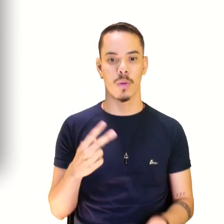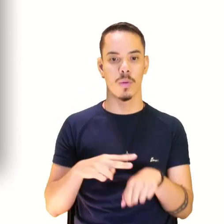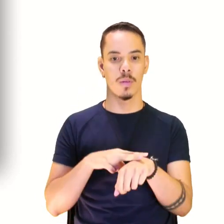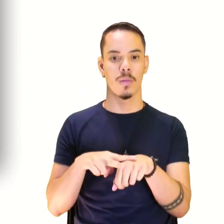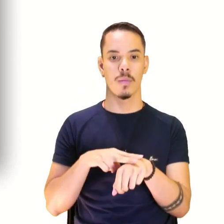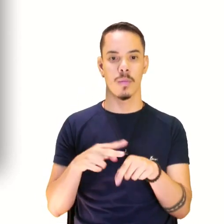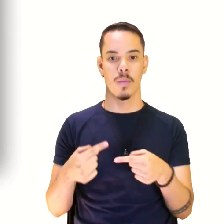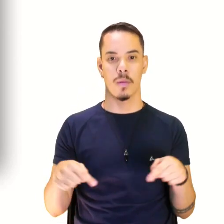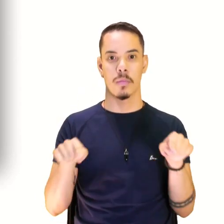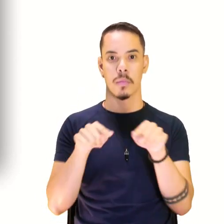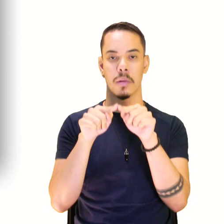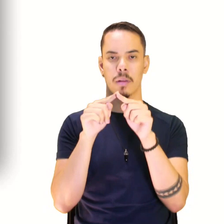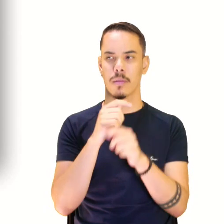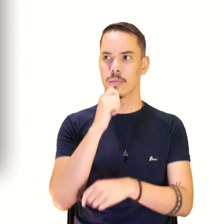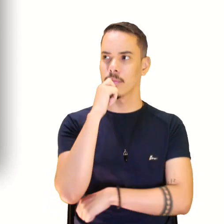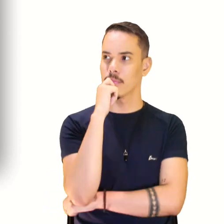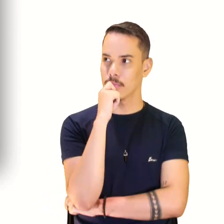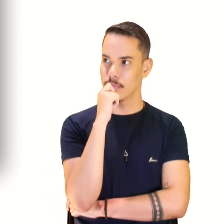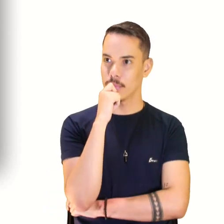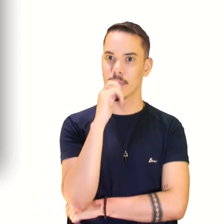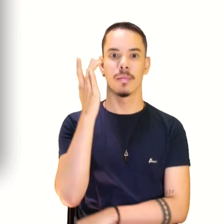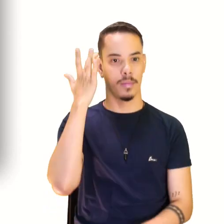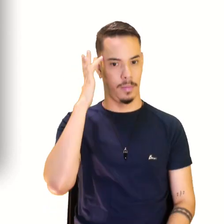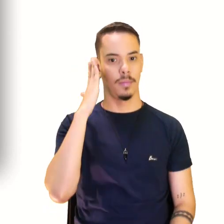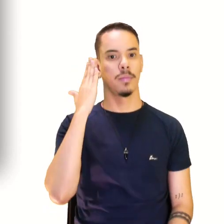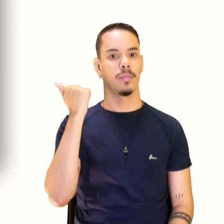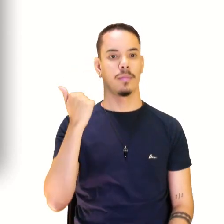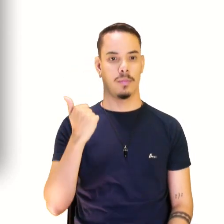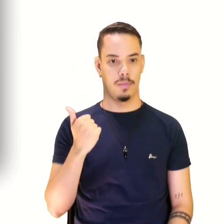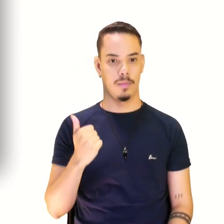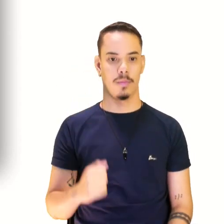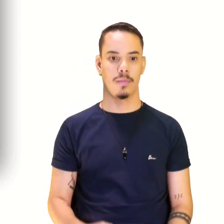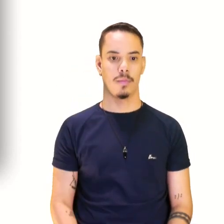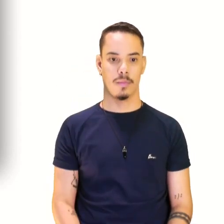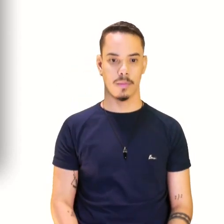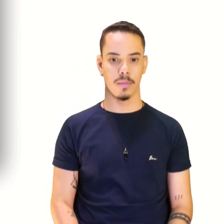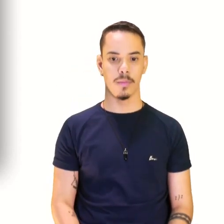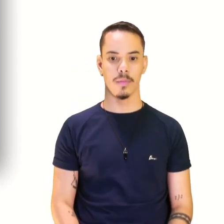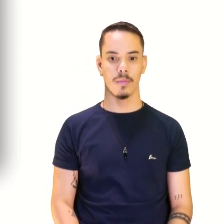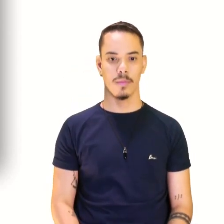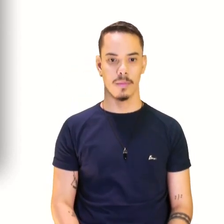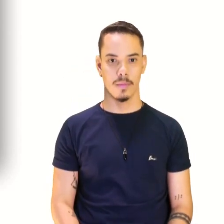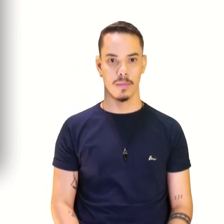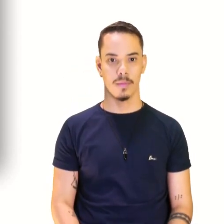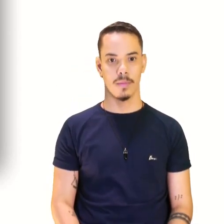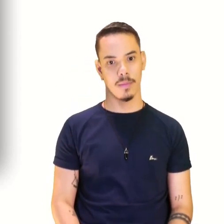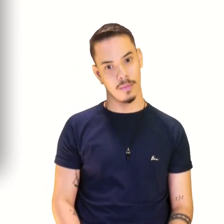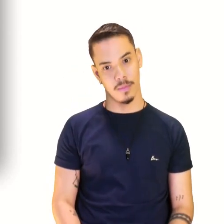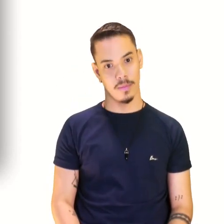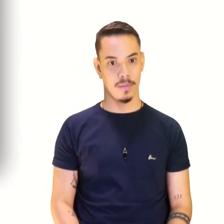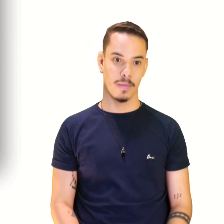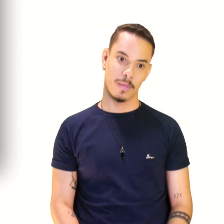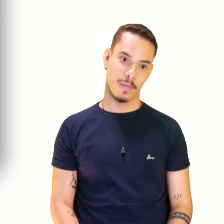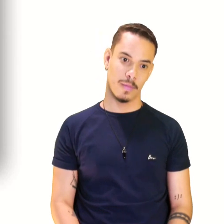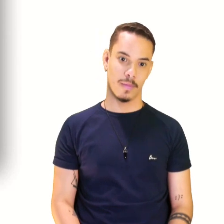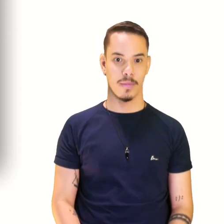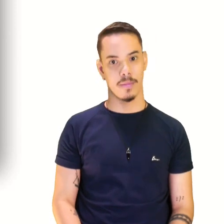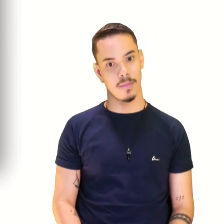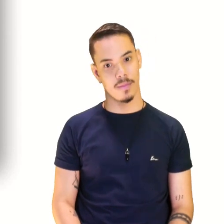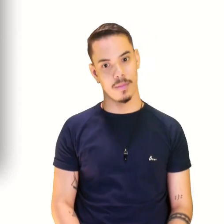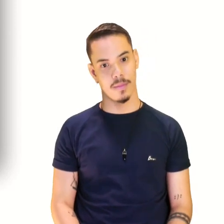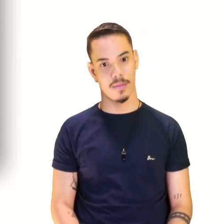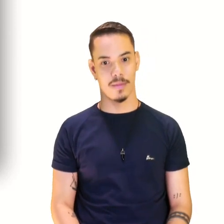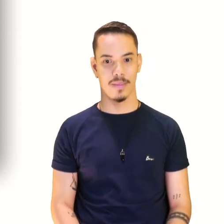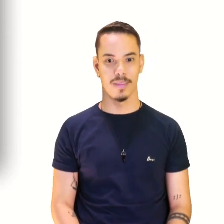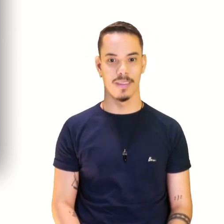pera? Eu acho que eu já sei. Eu acho. Não sei se eu tenho razão, mas eu acho.